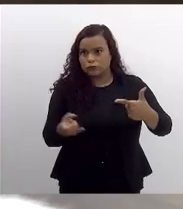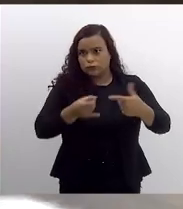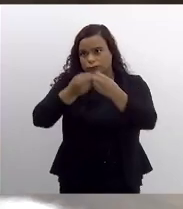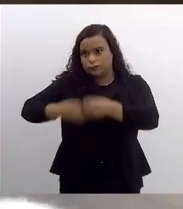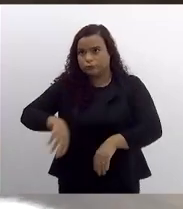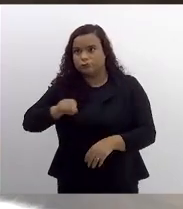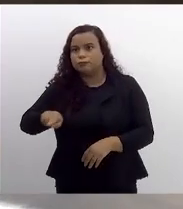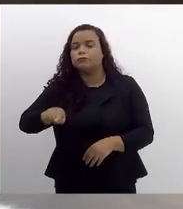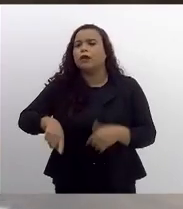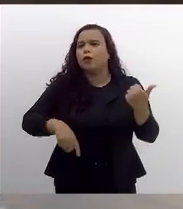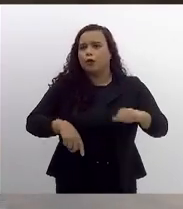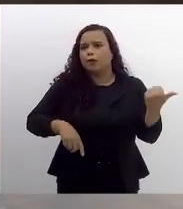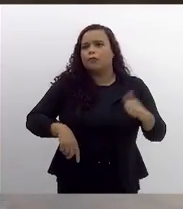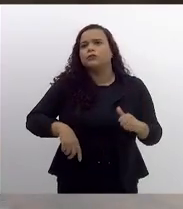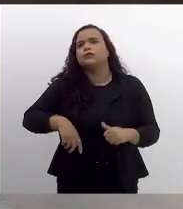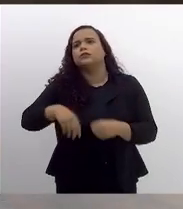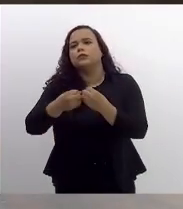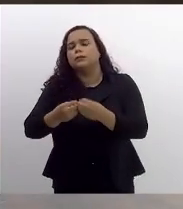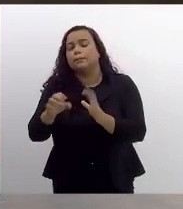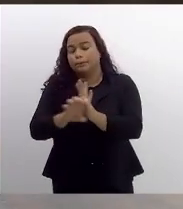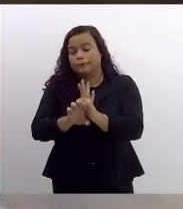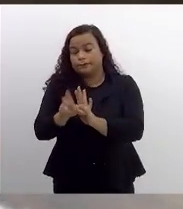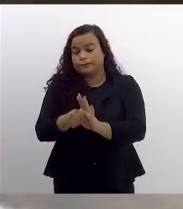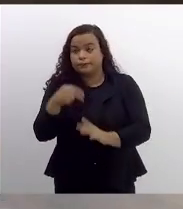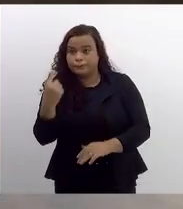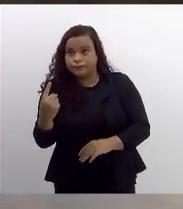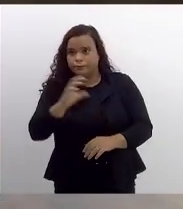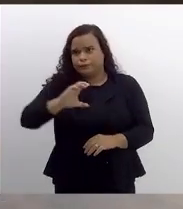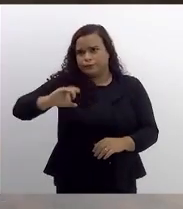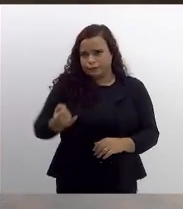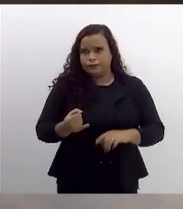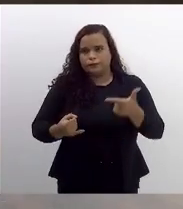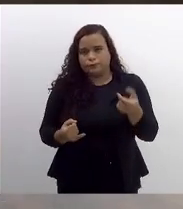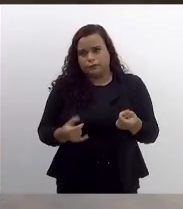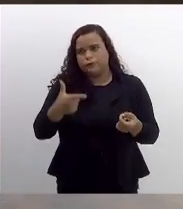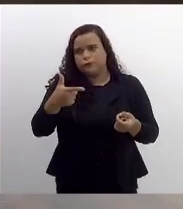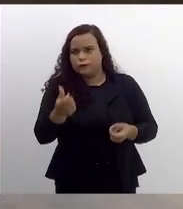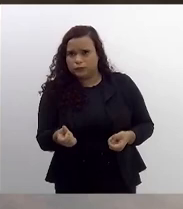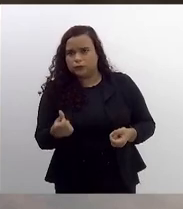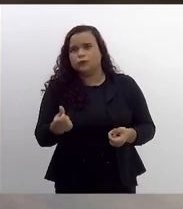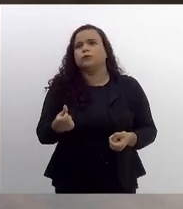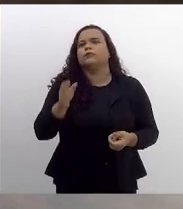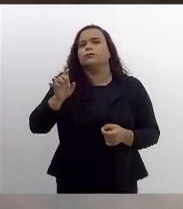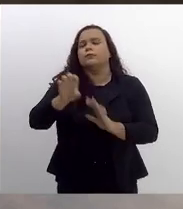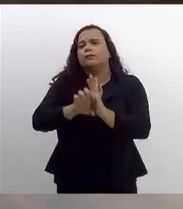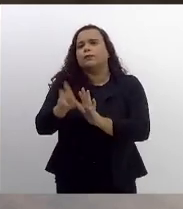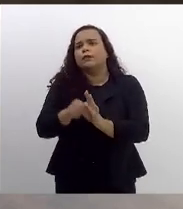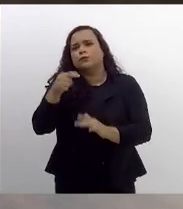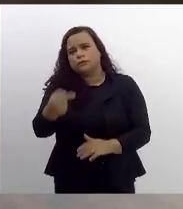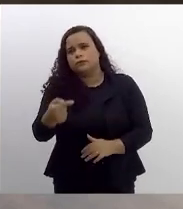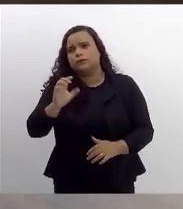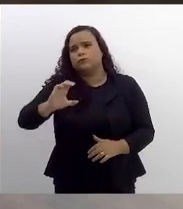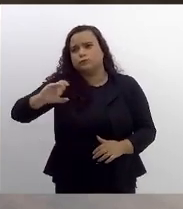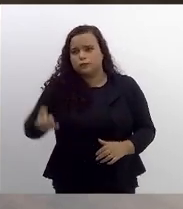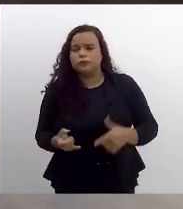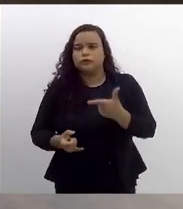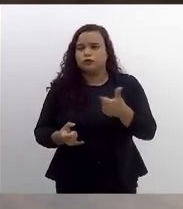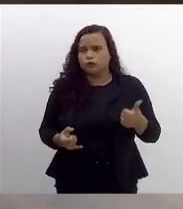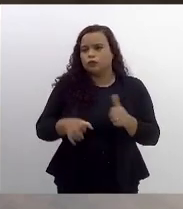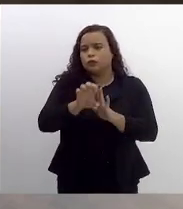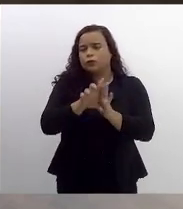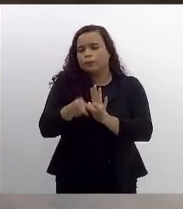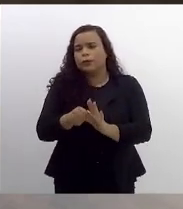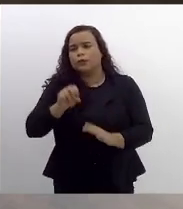11 pela Emenda um da ccj 20:26 pela Emenda sete da ccj 21 pela Emenda 8 da